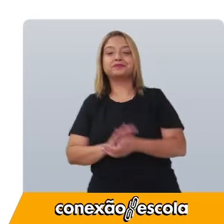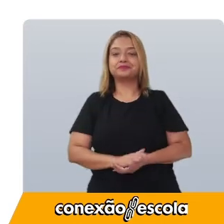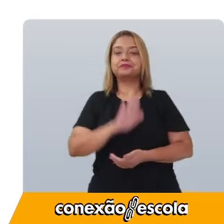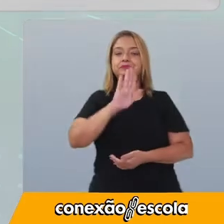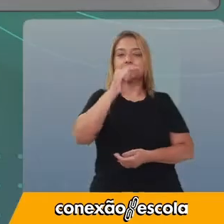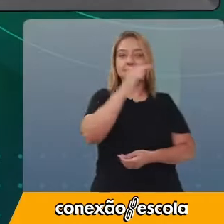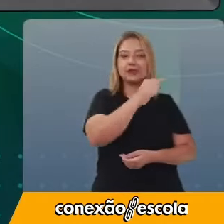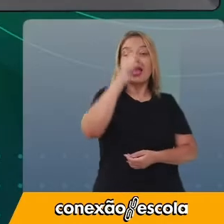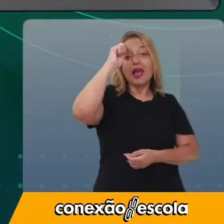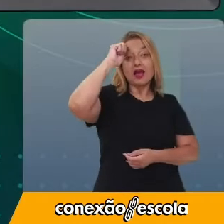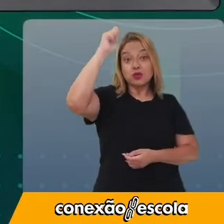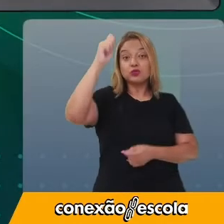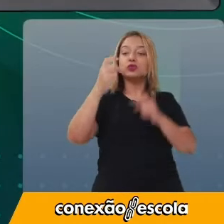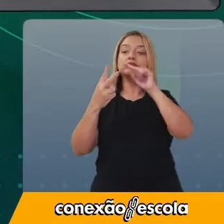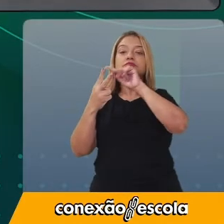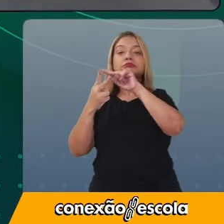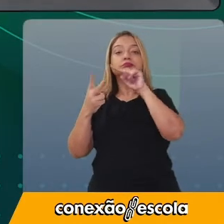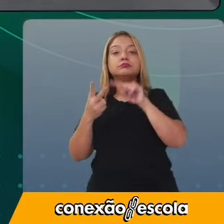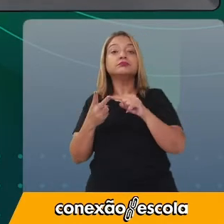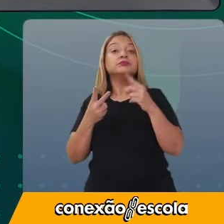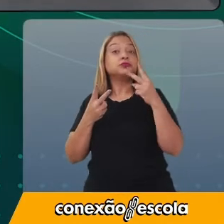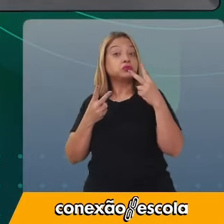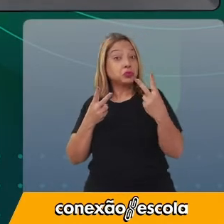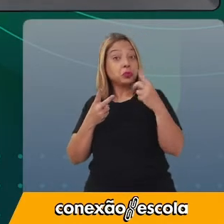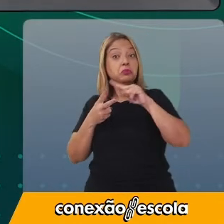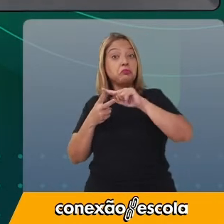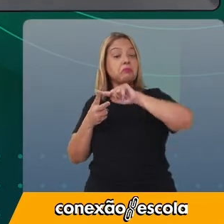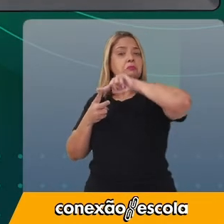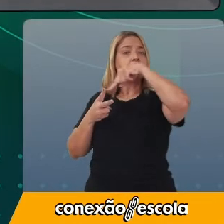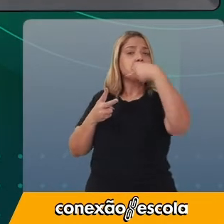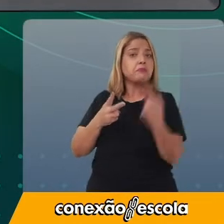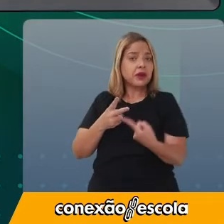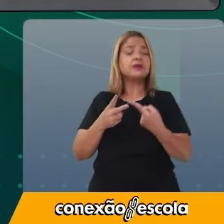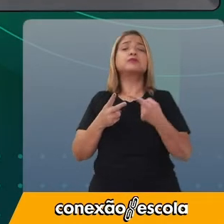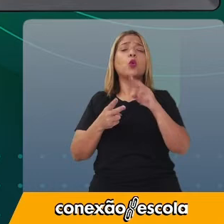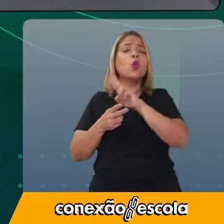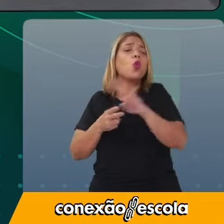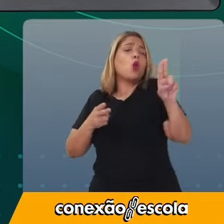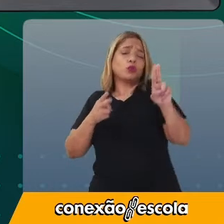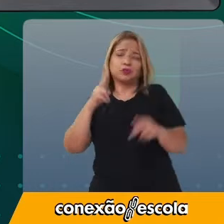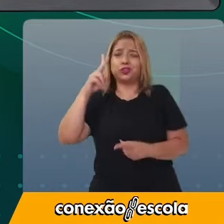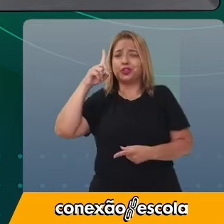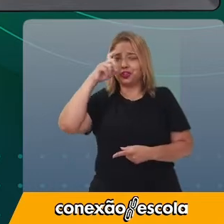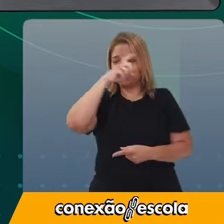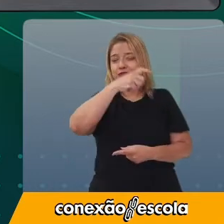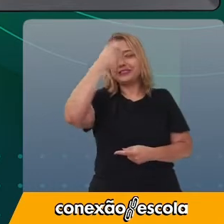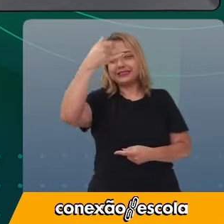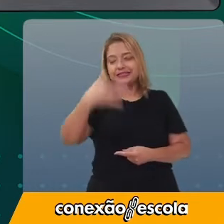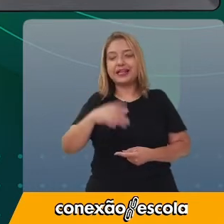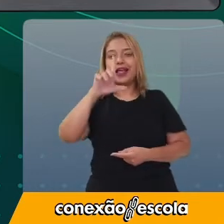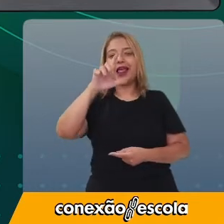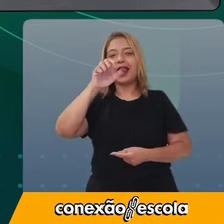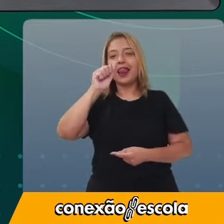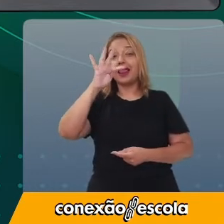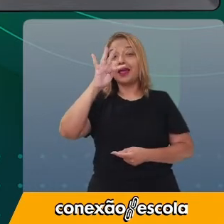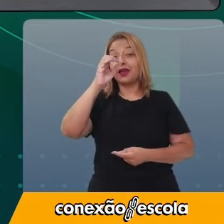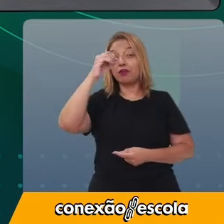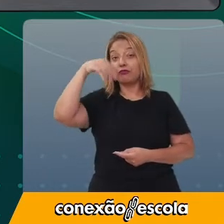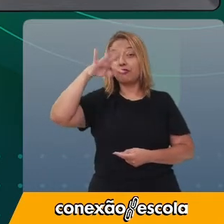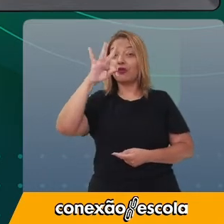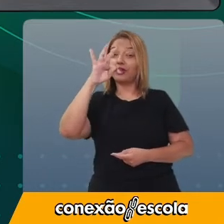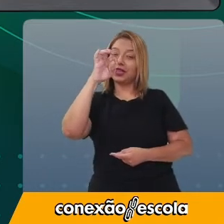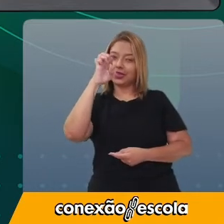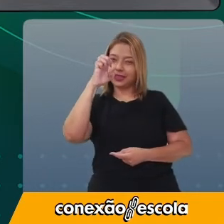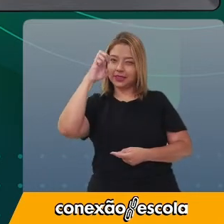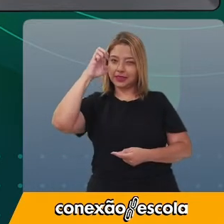Perrault, depois La Fontaine. Esse nome é meio difícil de falar mesmo, né? Mas é La Fontaine, Jean de